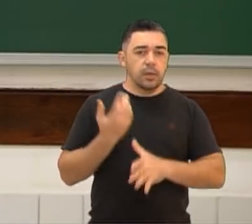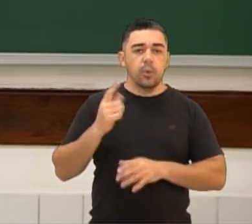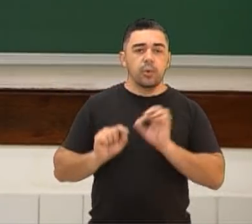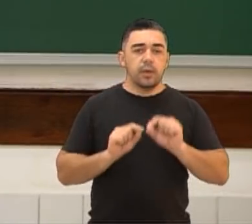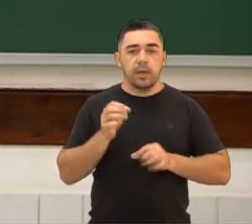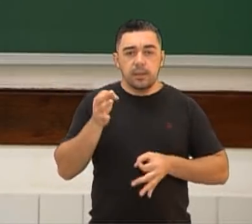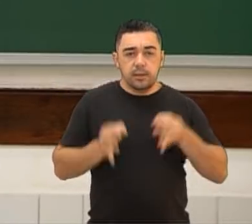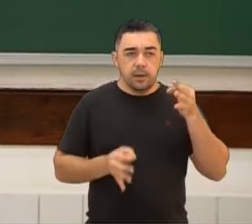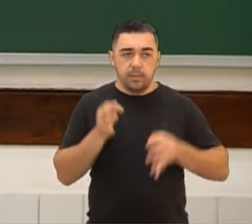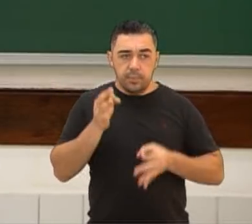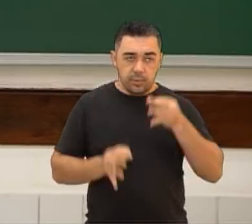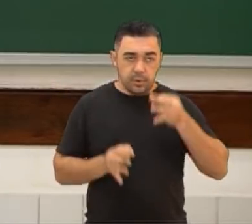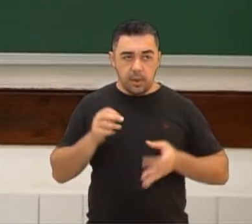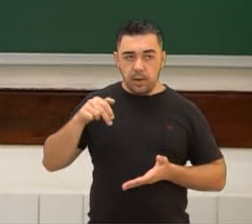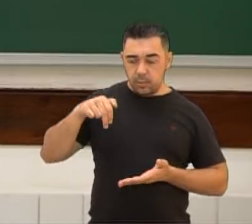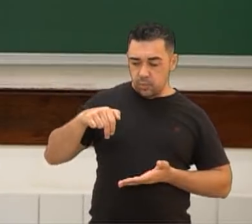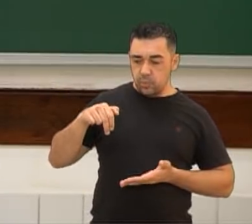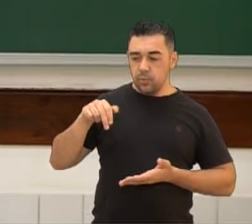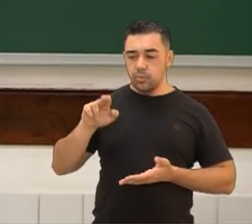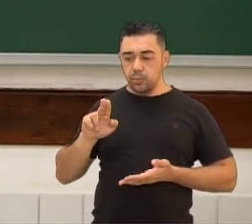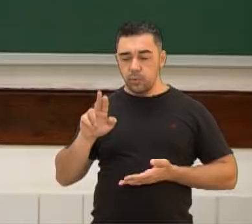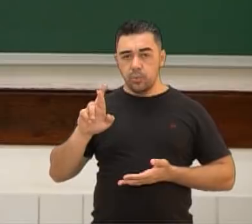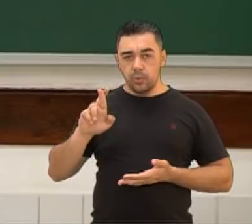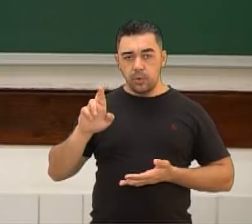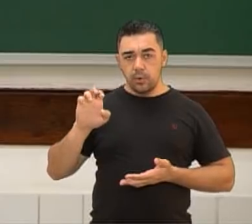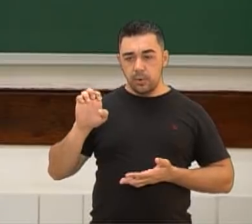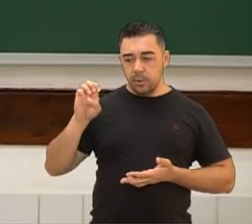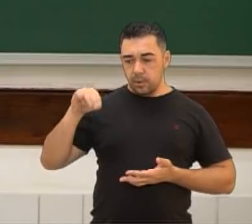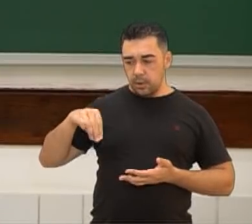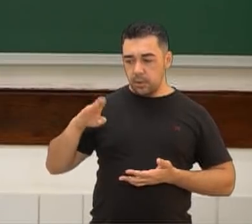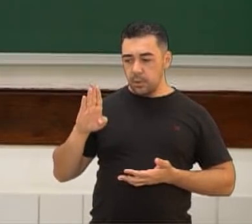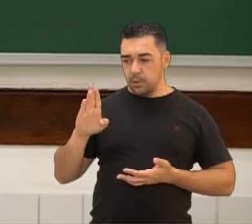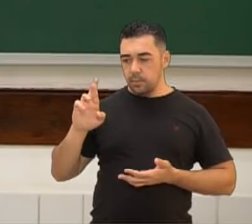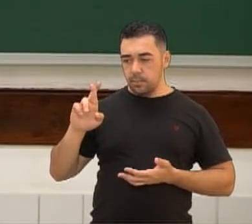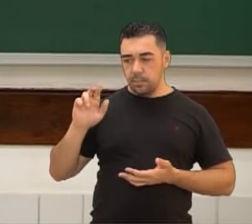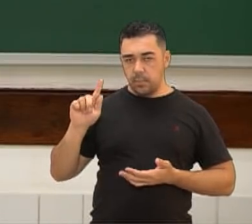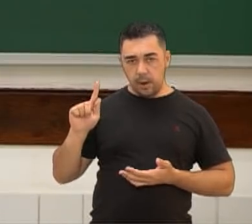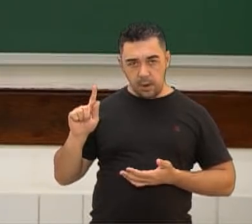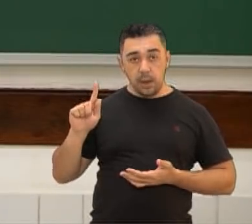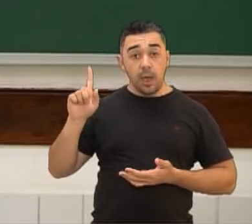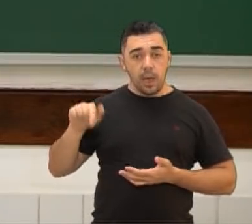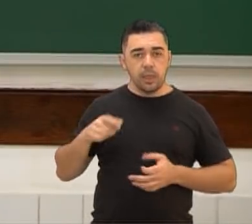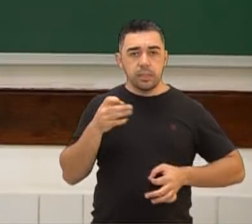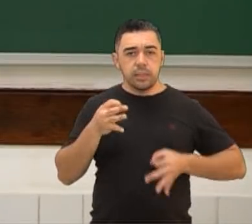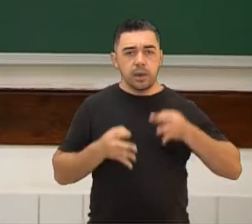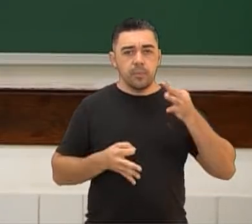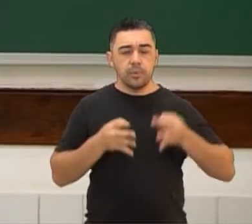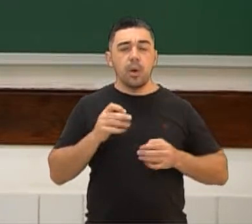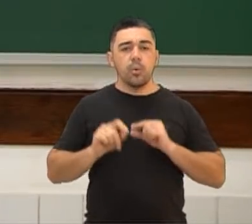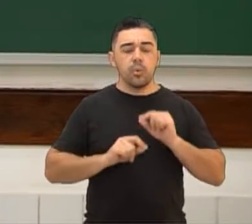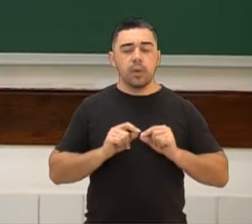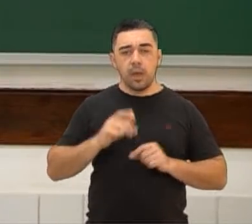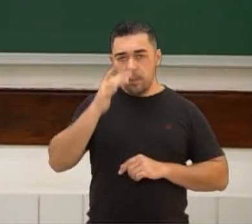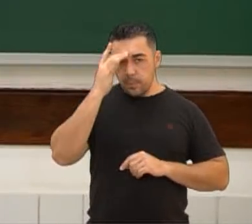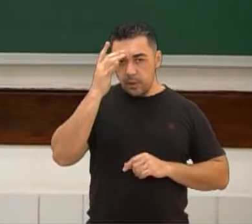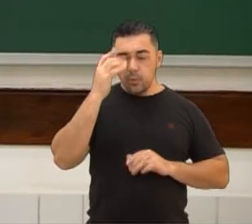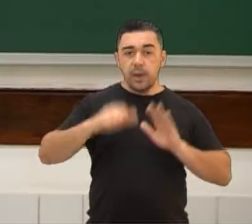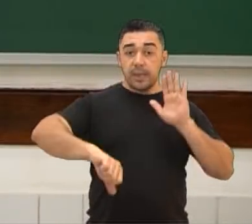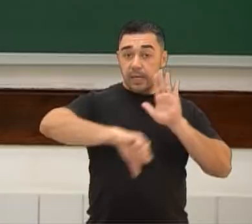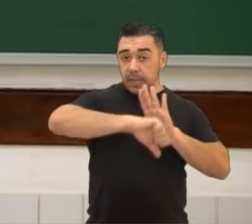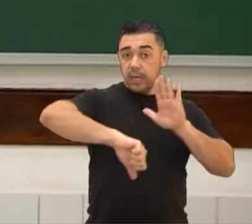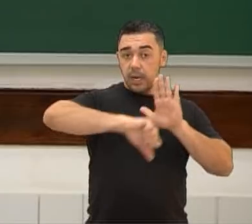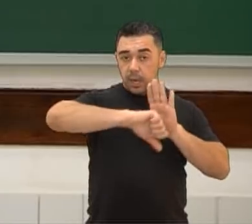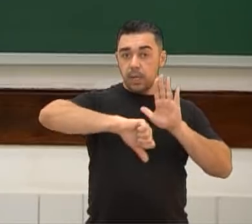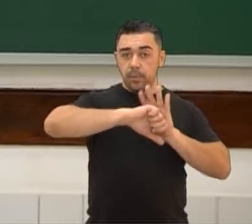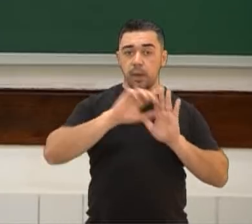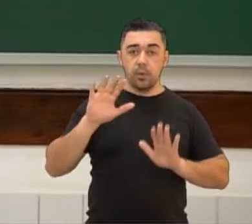de Nuremberg. Nuremberg é uma cidade da Alemanha. Esse tribunal seria responsável por julgar os crimes